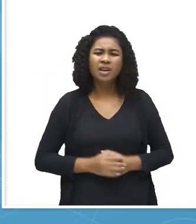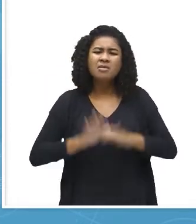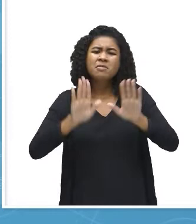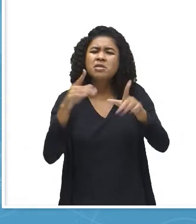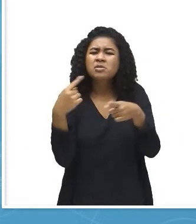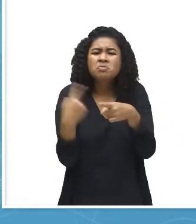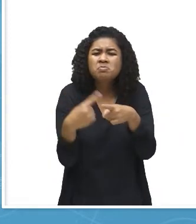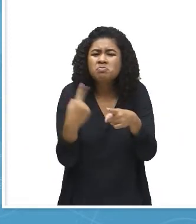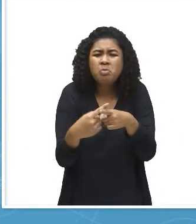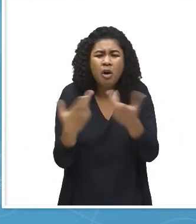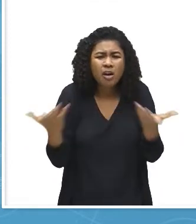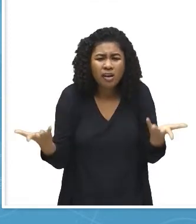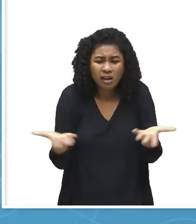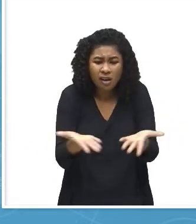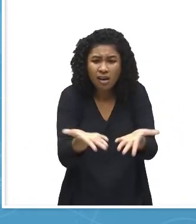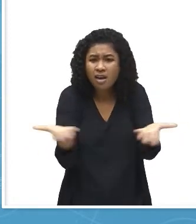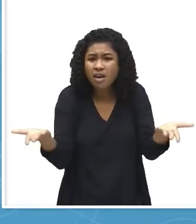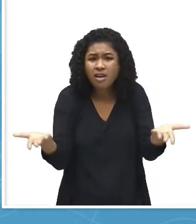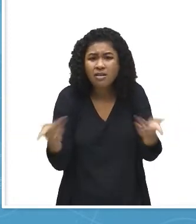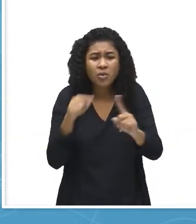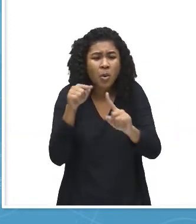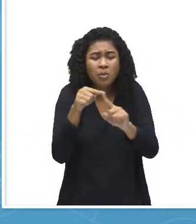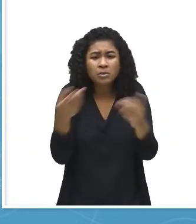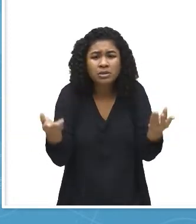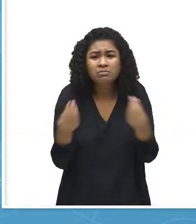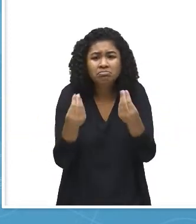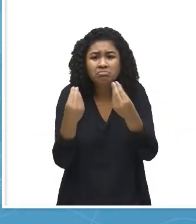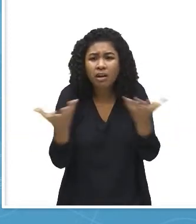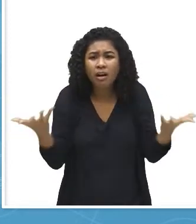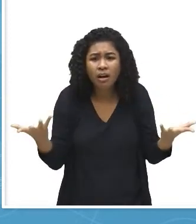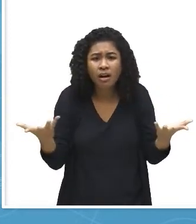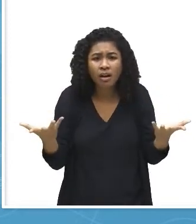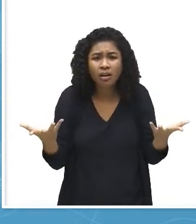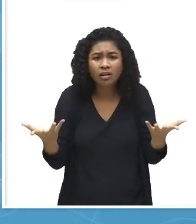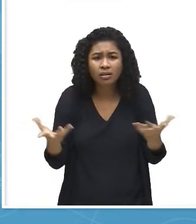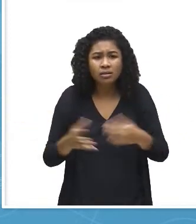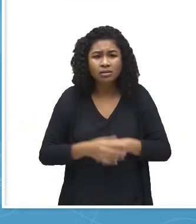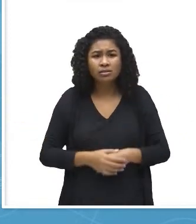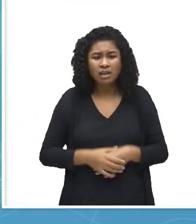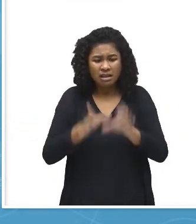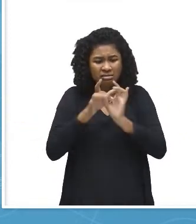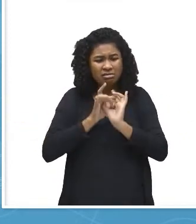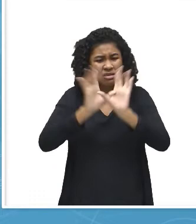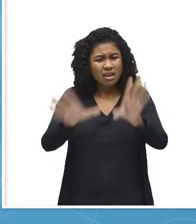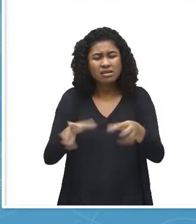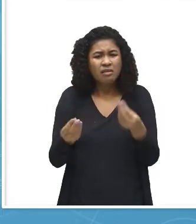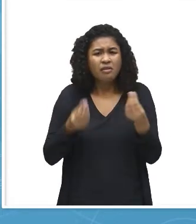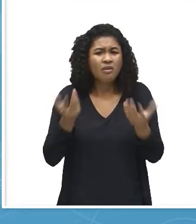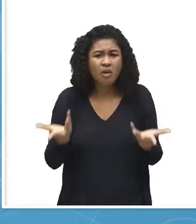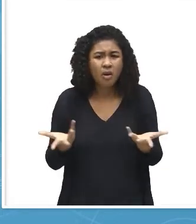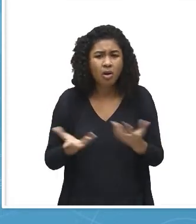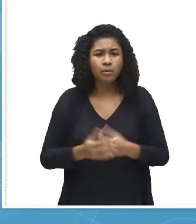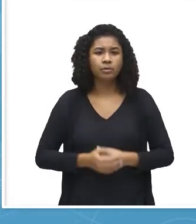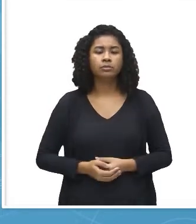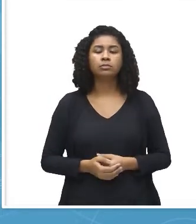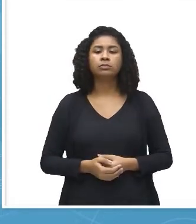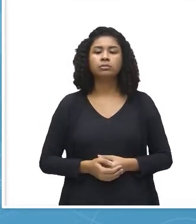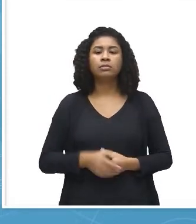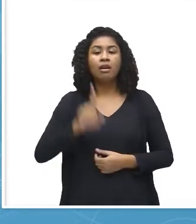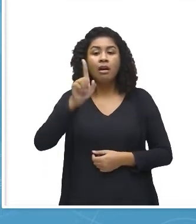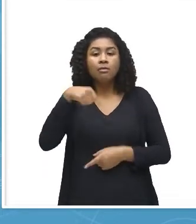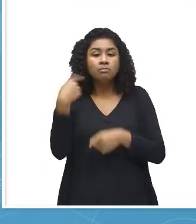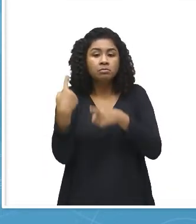faziam isso? Como é que tinham esse aval? Com que tinham esse aval? Justamente porque colocavam-se, por